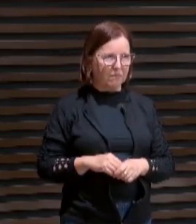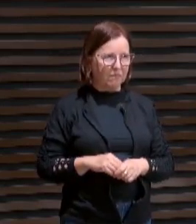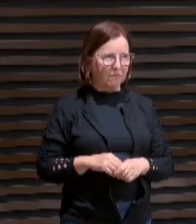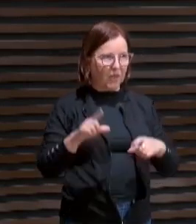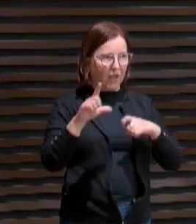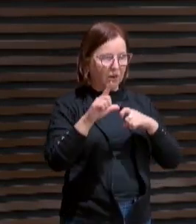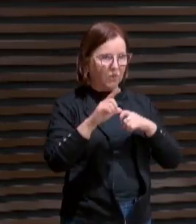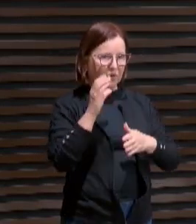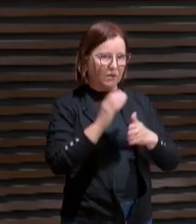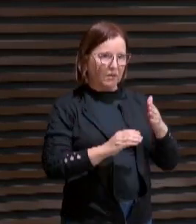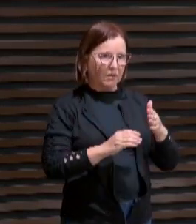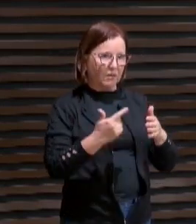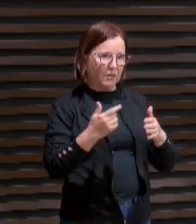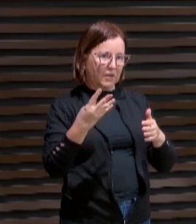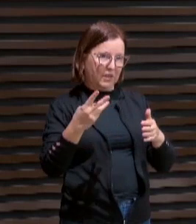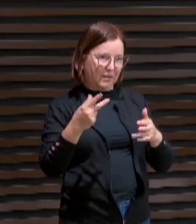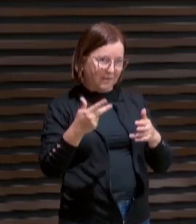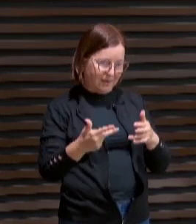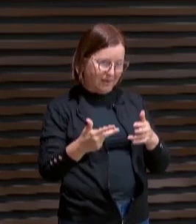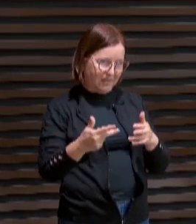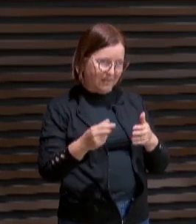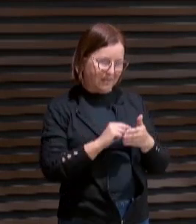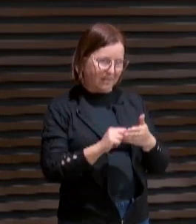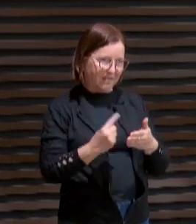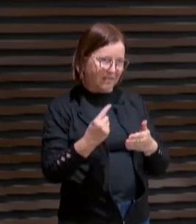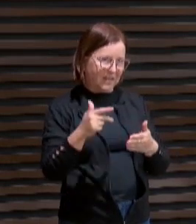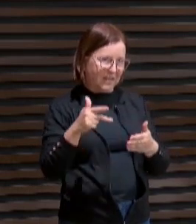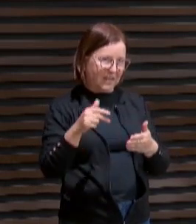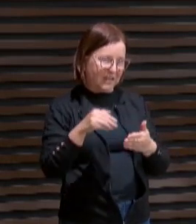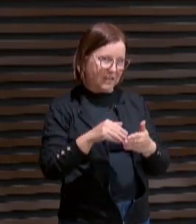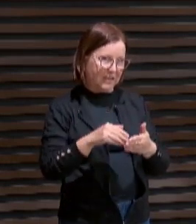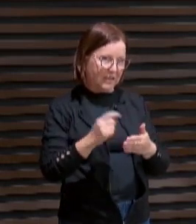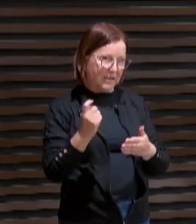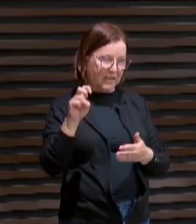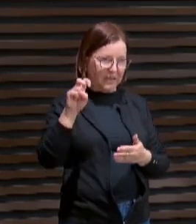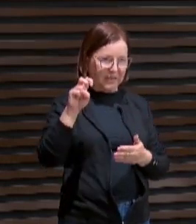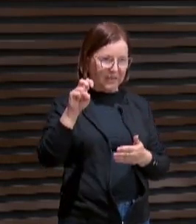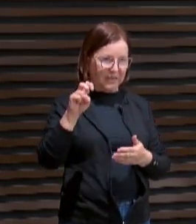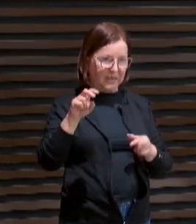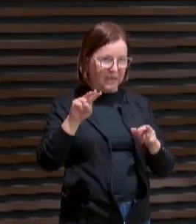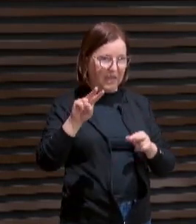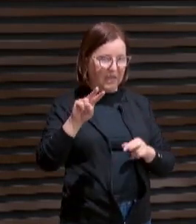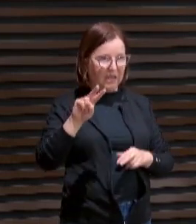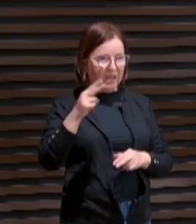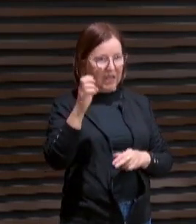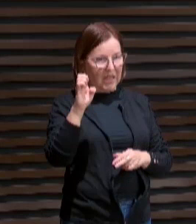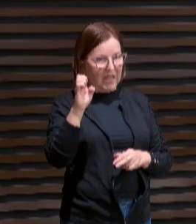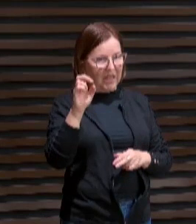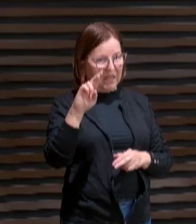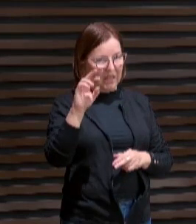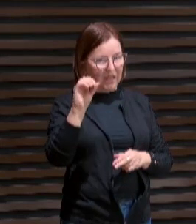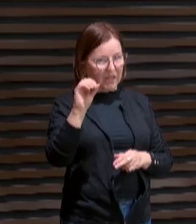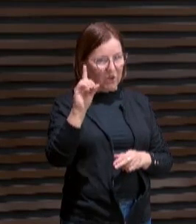Lucas 23, 13 a 15, o Herodes não achou culpa em Jesus, não viu que Jesus